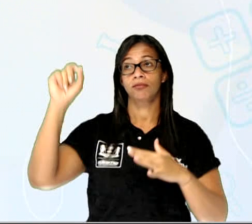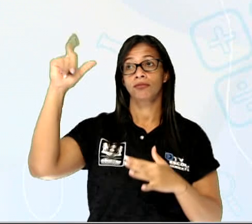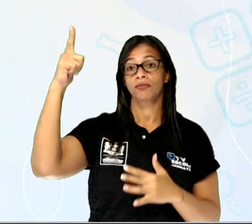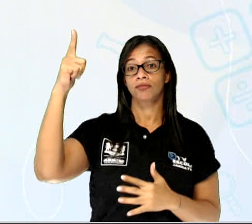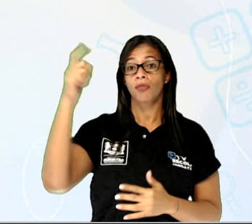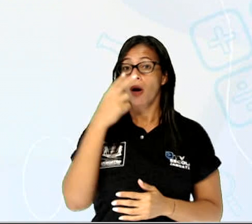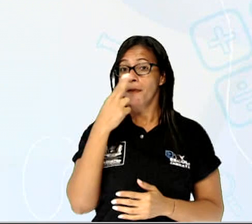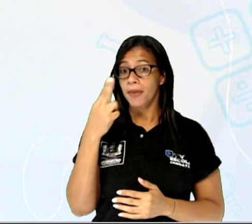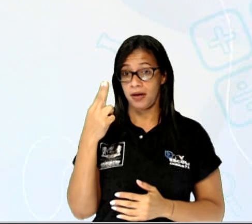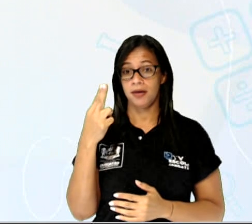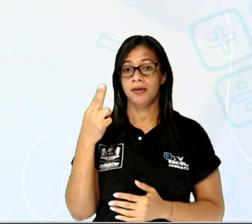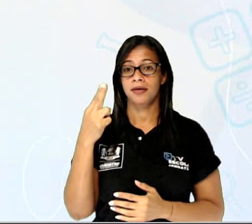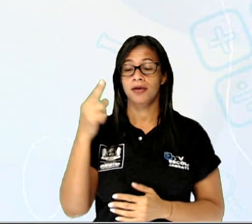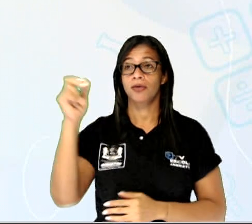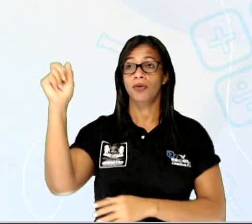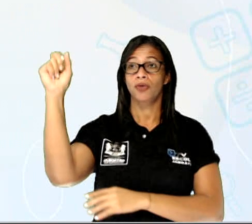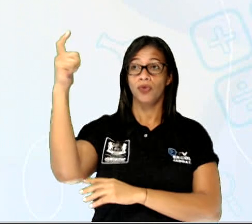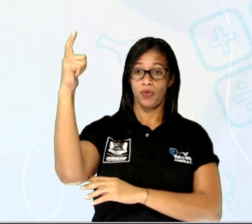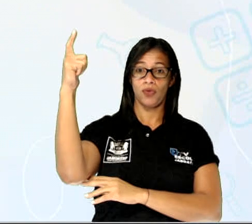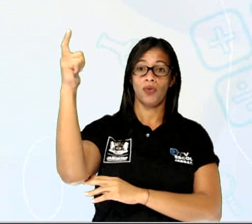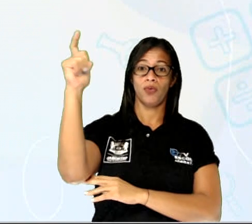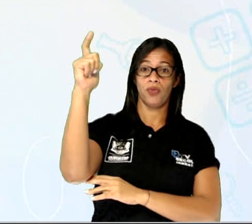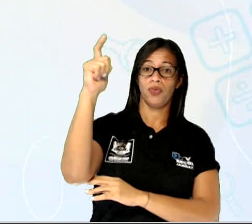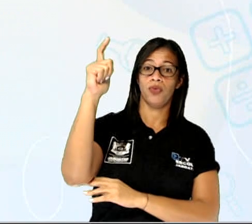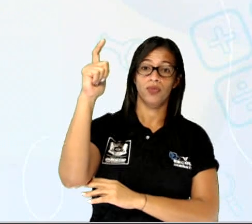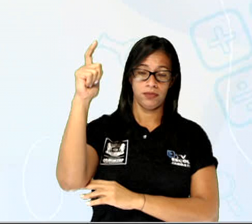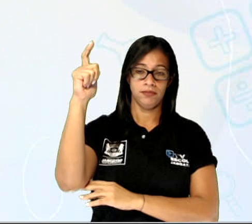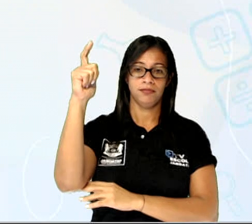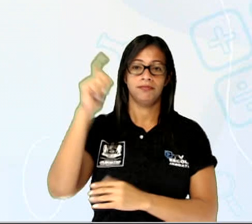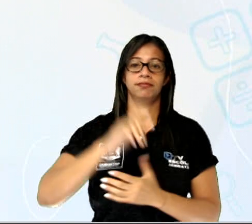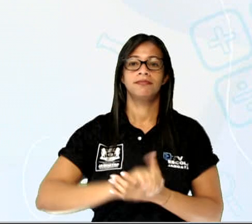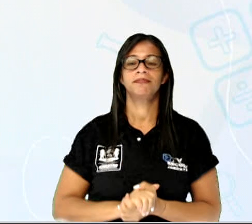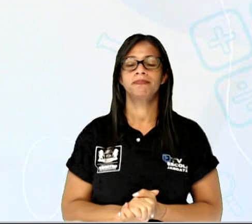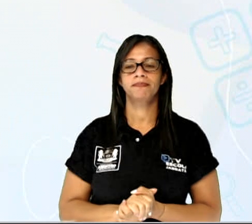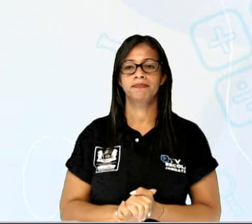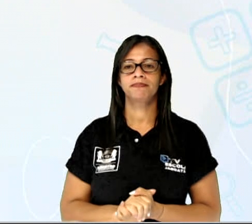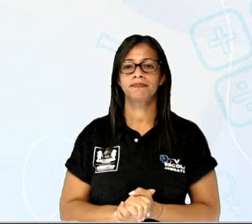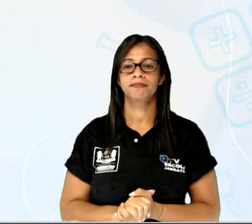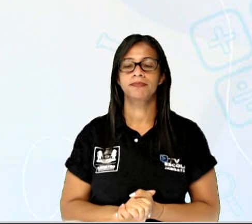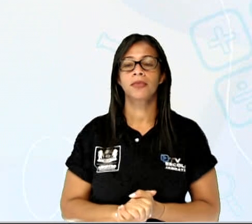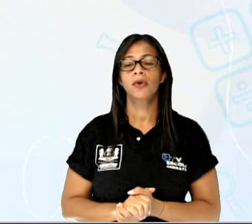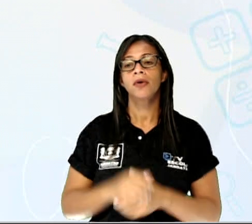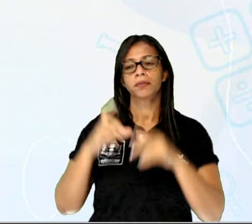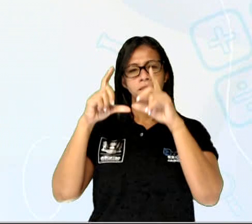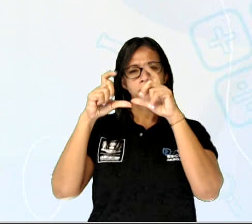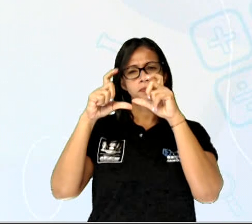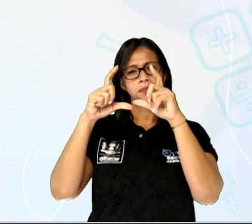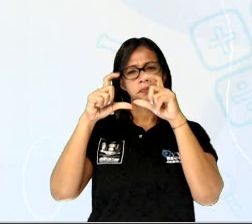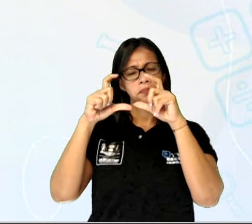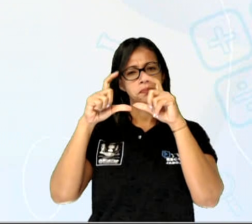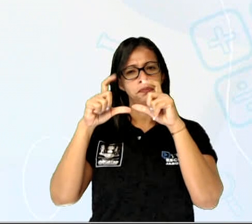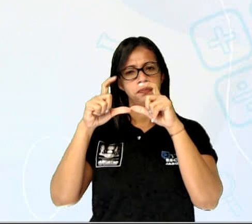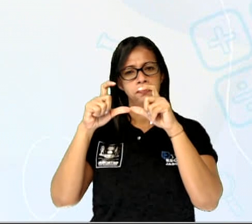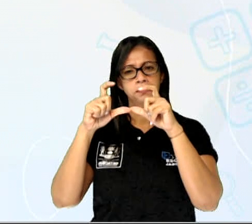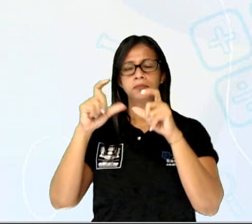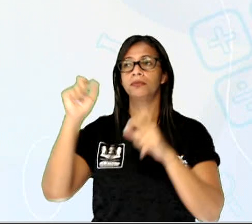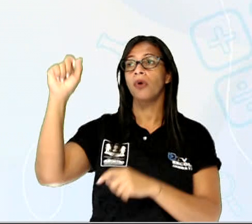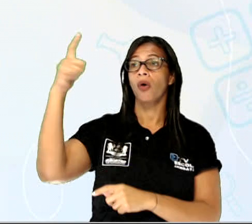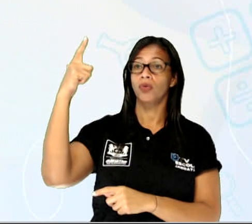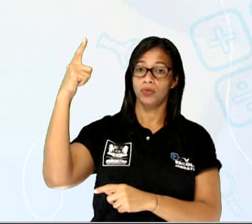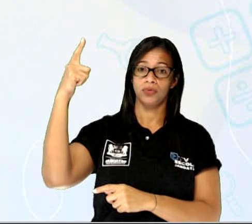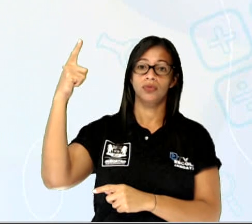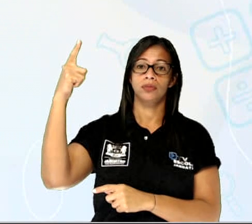movimentando. Registramos a posição do sol com fotos, desenhos,